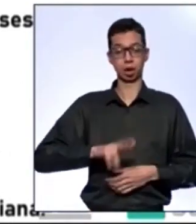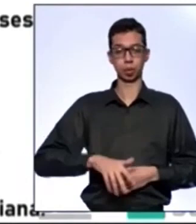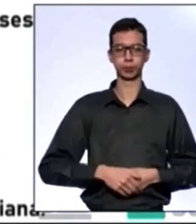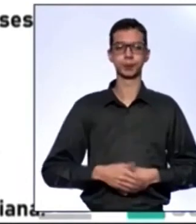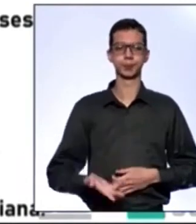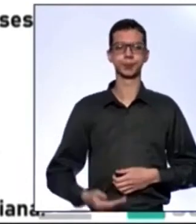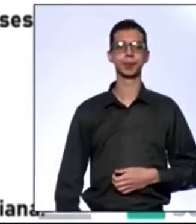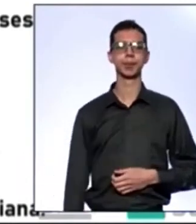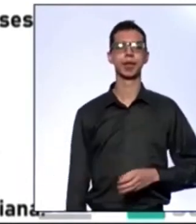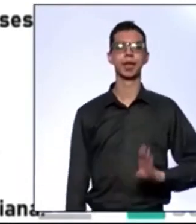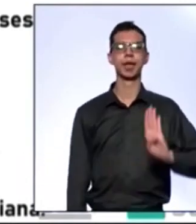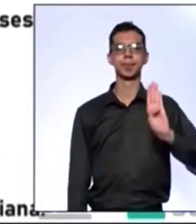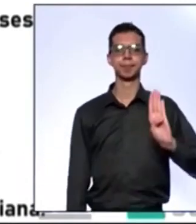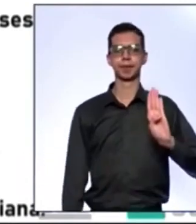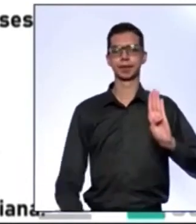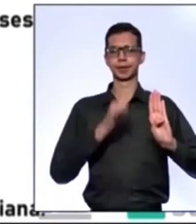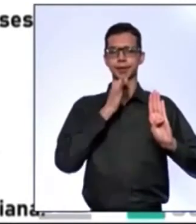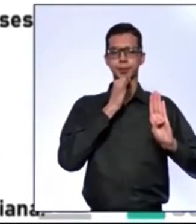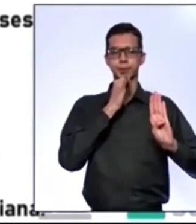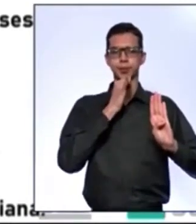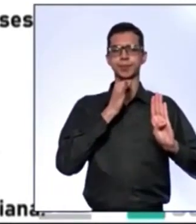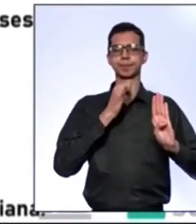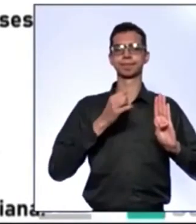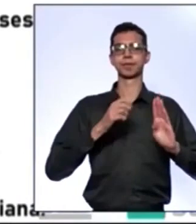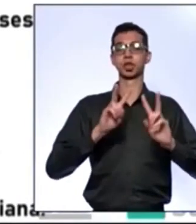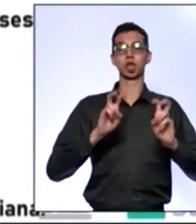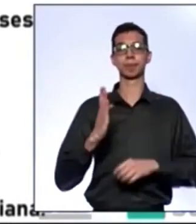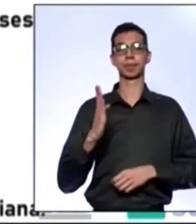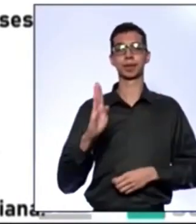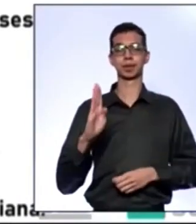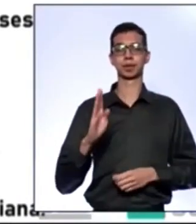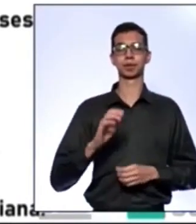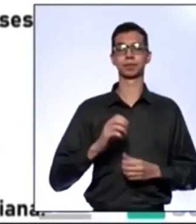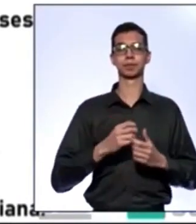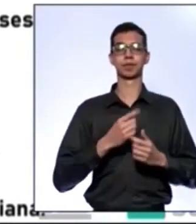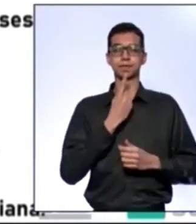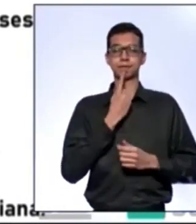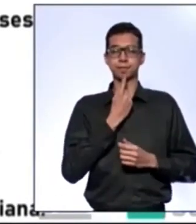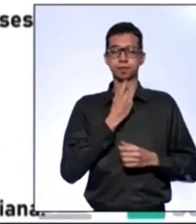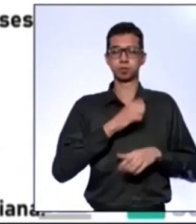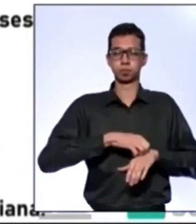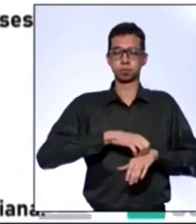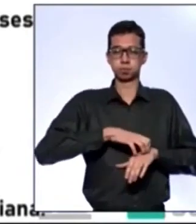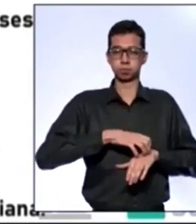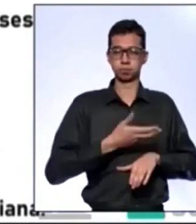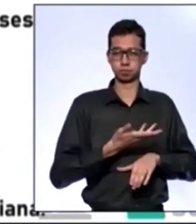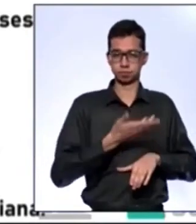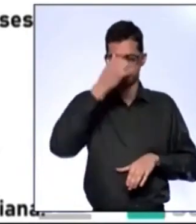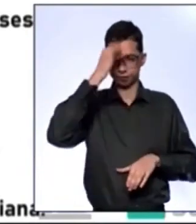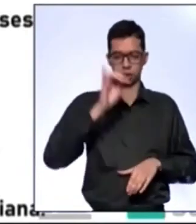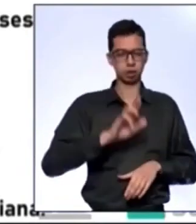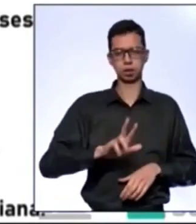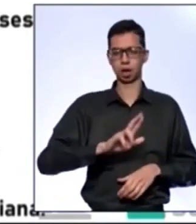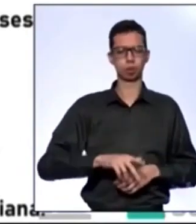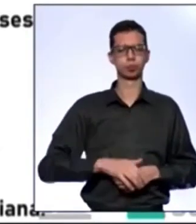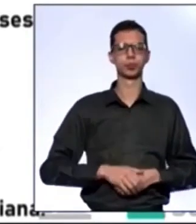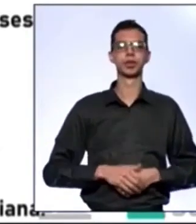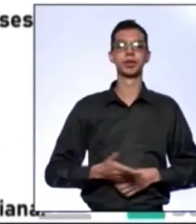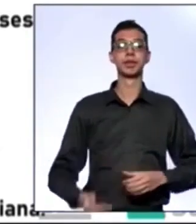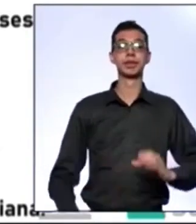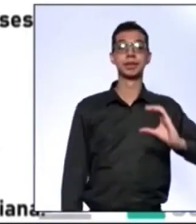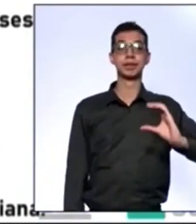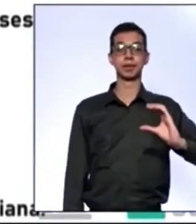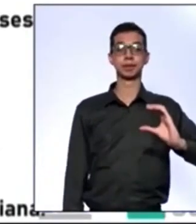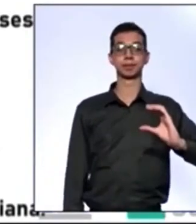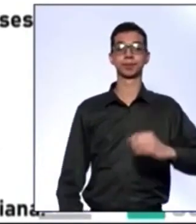não é anti-inflamatório. Anti-inflamatório faz isso. Não. Removendo as toxinas sintetizadas pelas bactérias? Não, ela